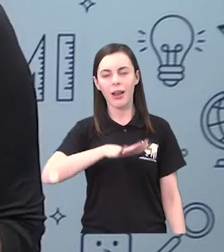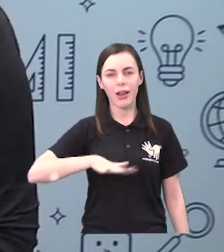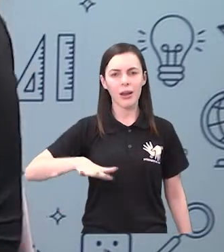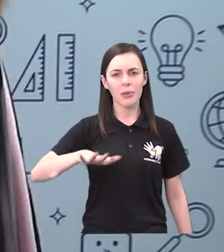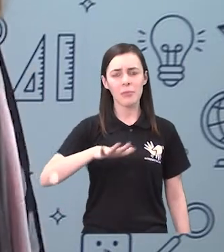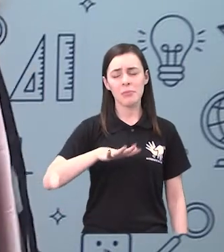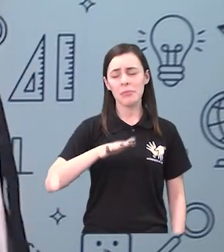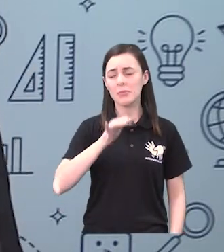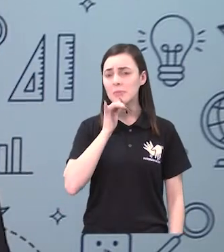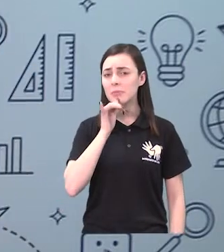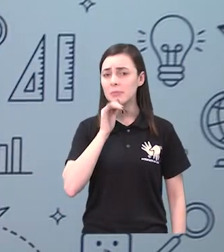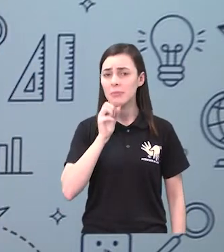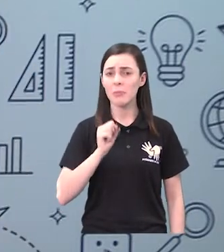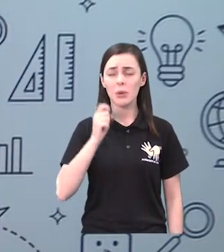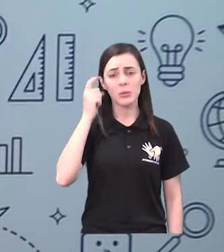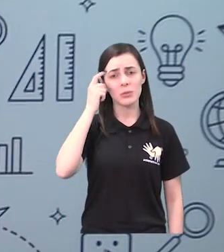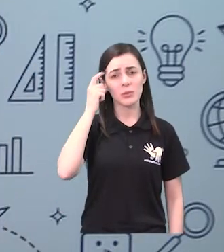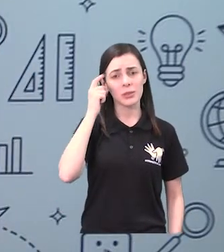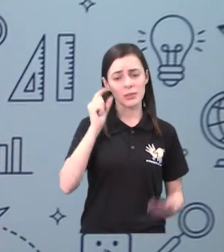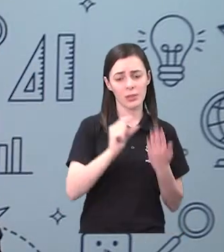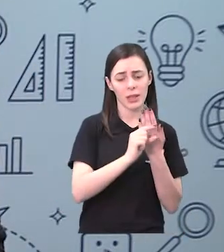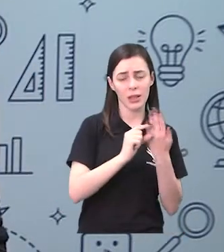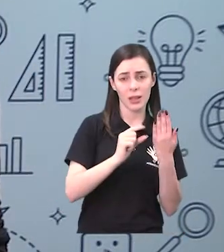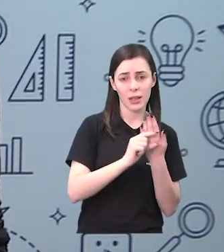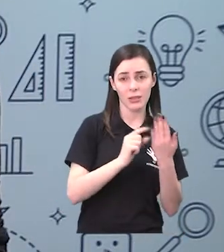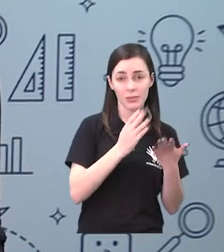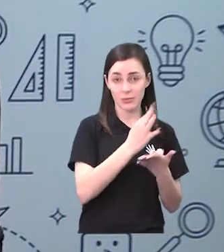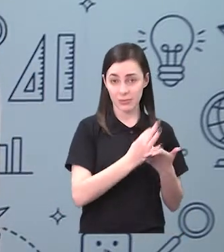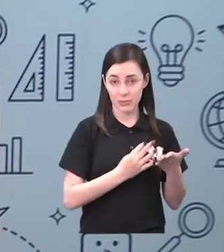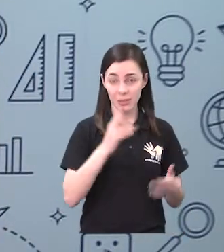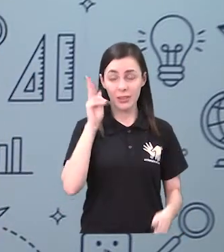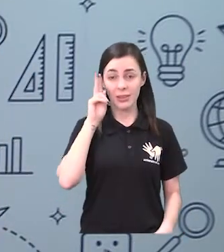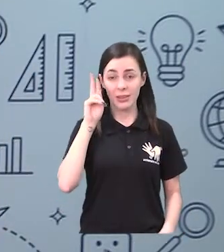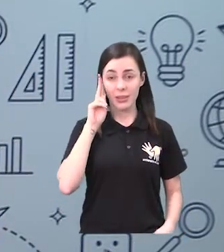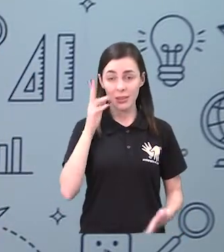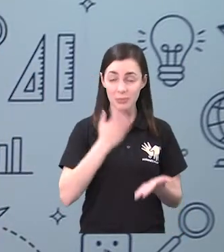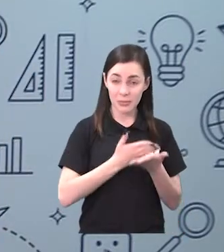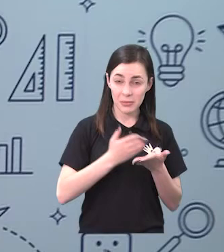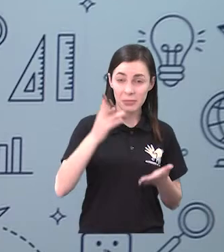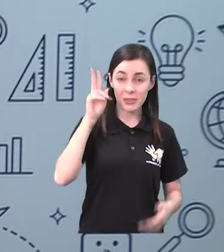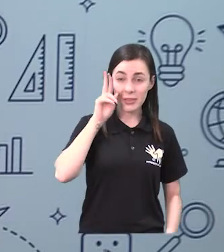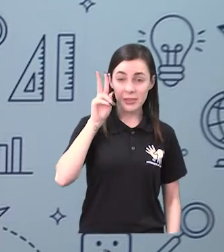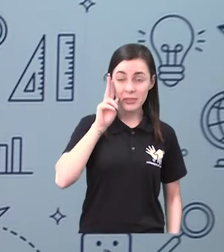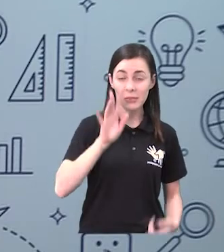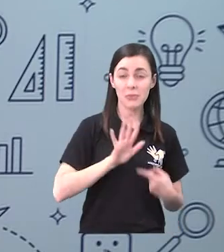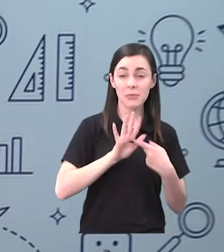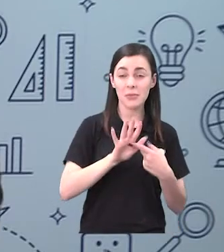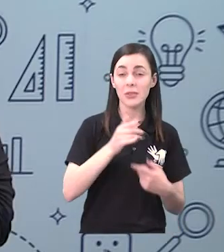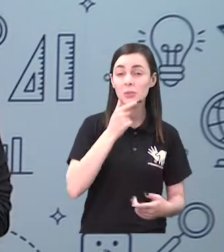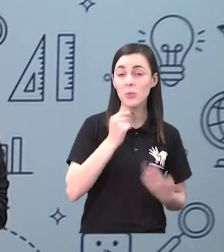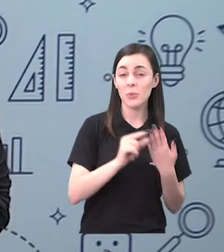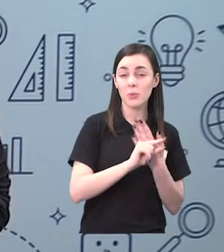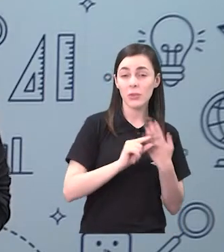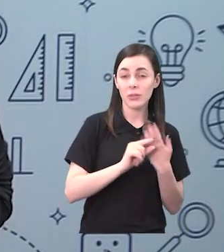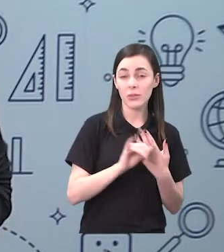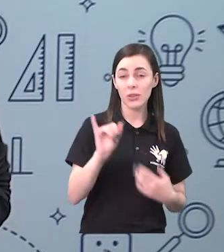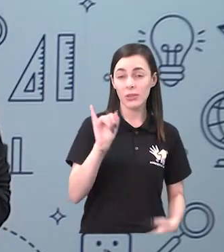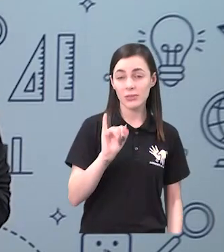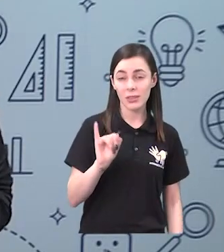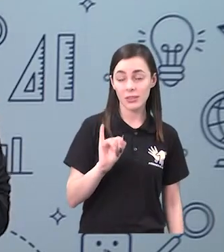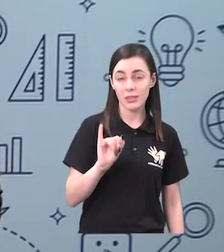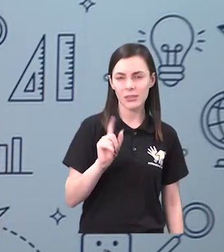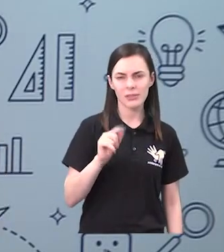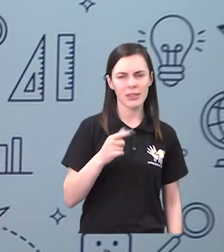por exemplo posso pensar no autor do texto que eu falei para você lá no comecinho que é um